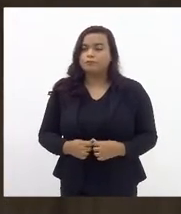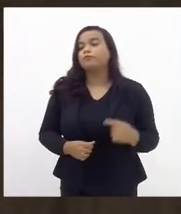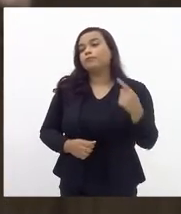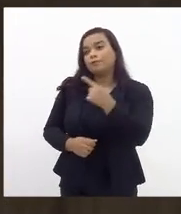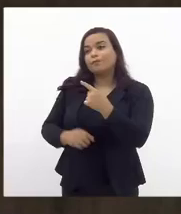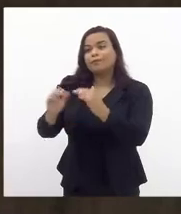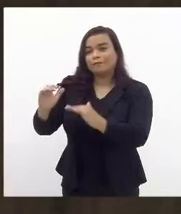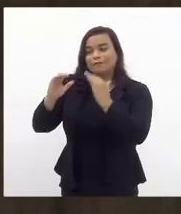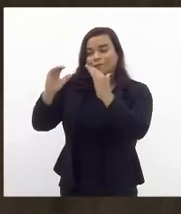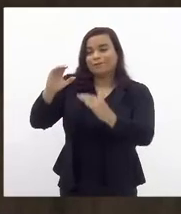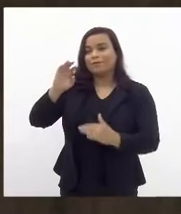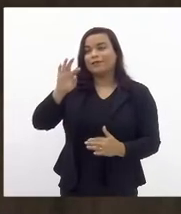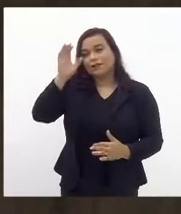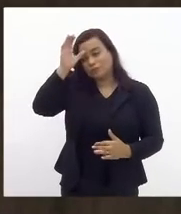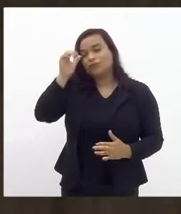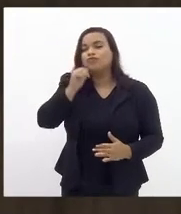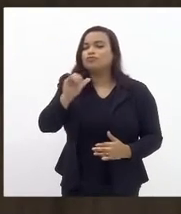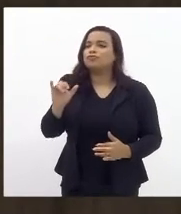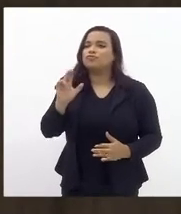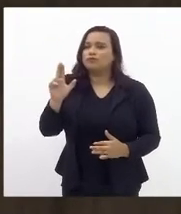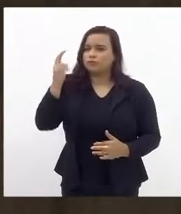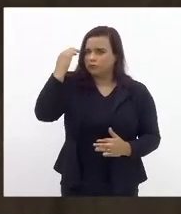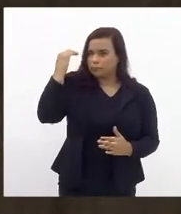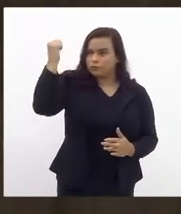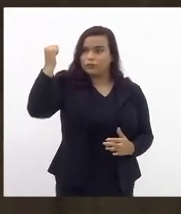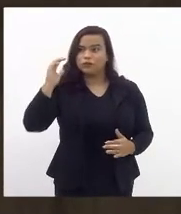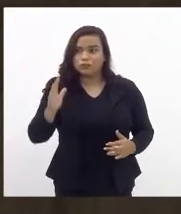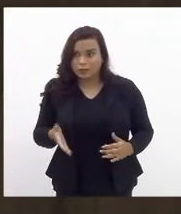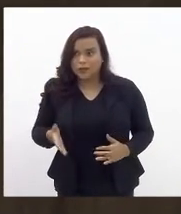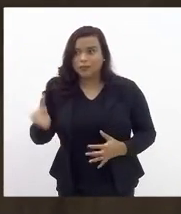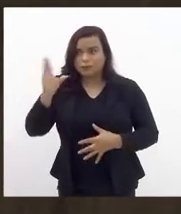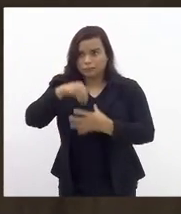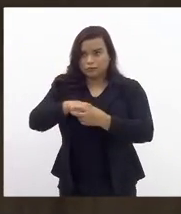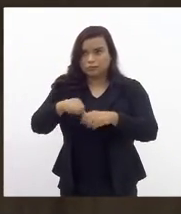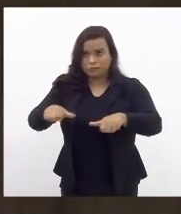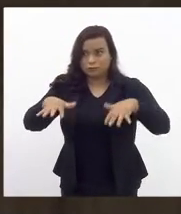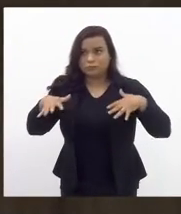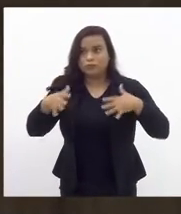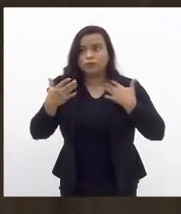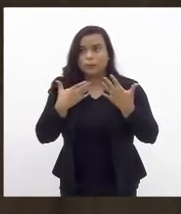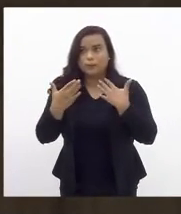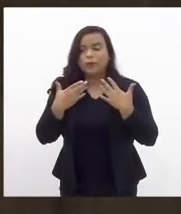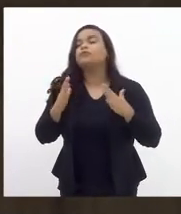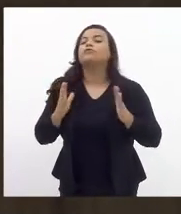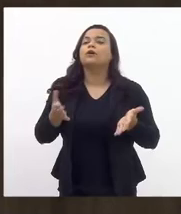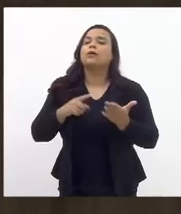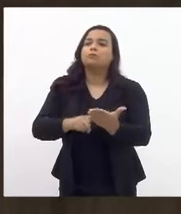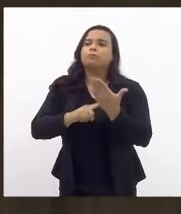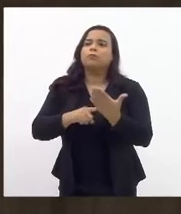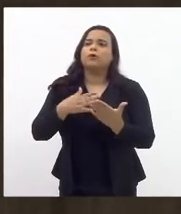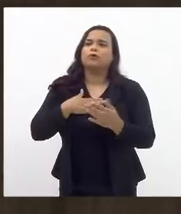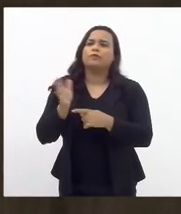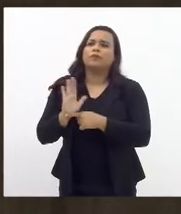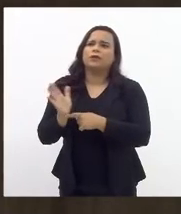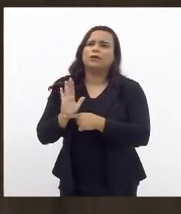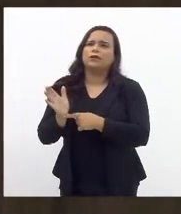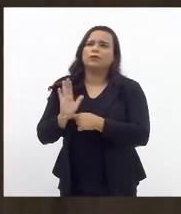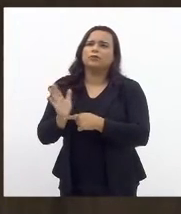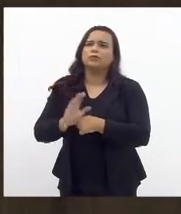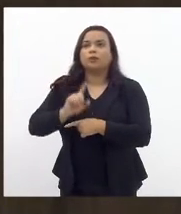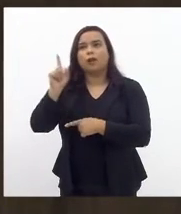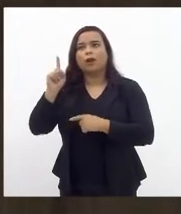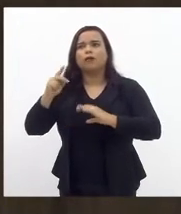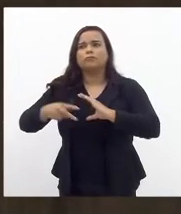Excelência me chamou aqui dentro do plenário e me mostrou vídeos daquela